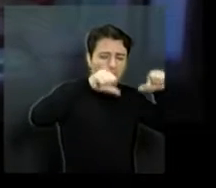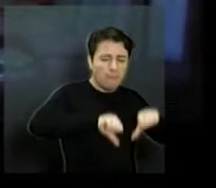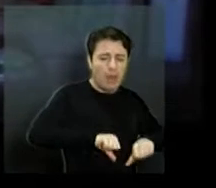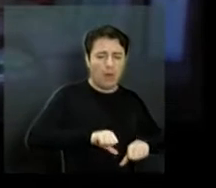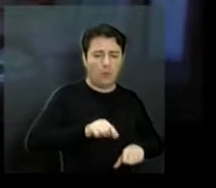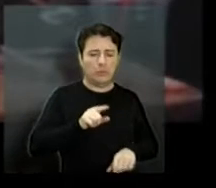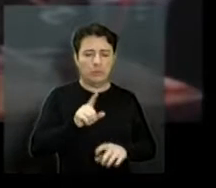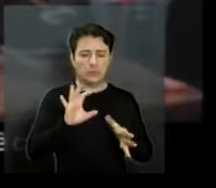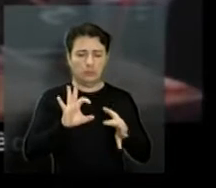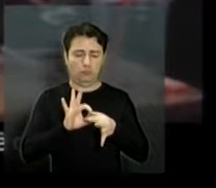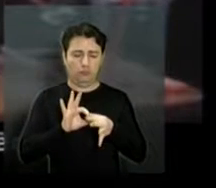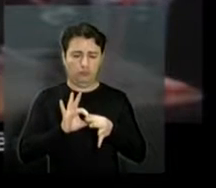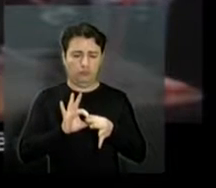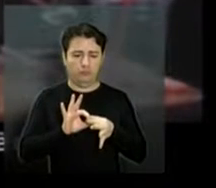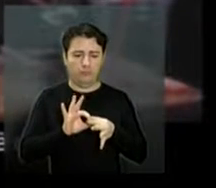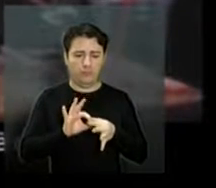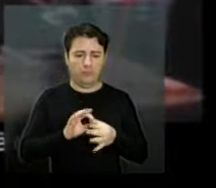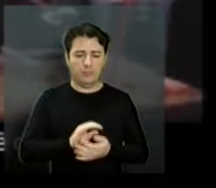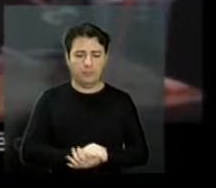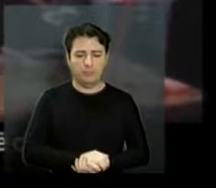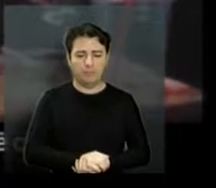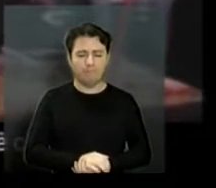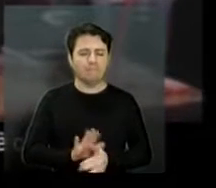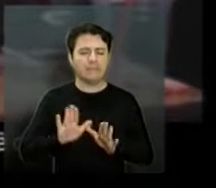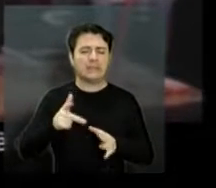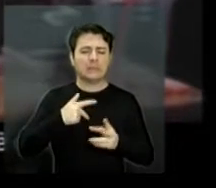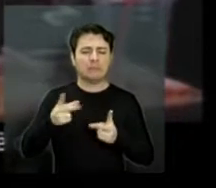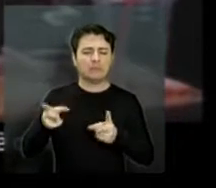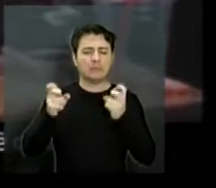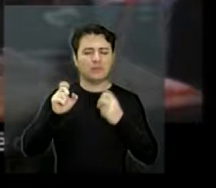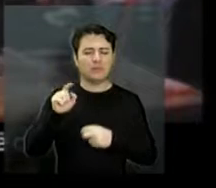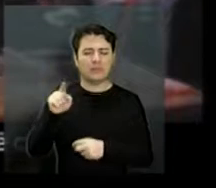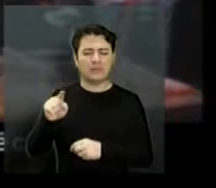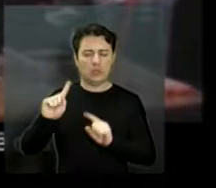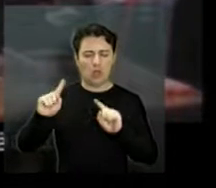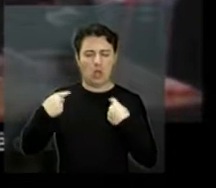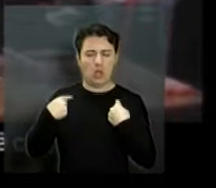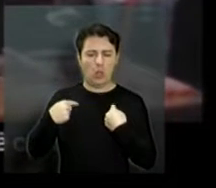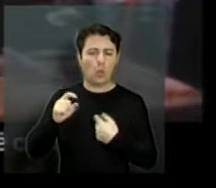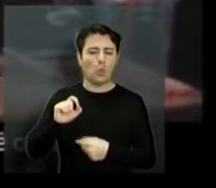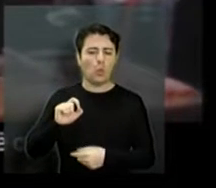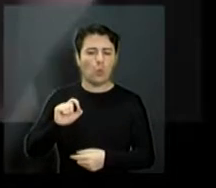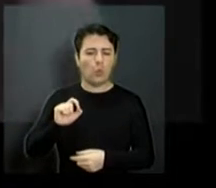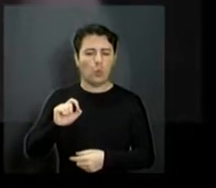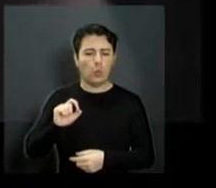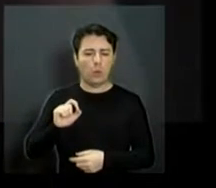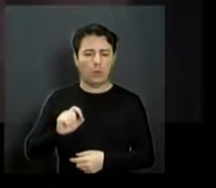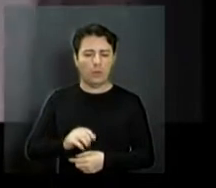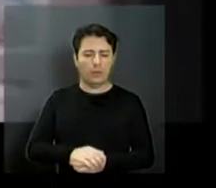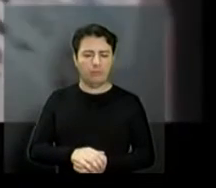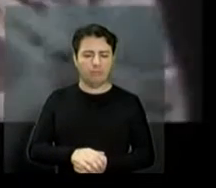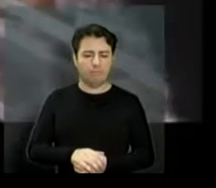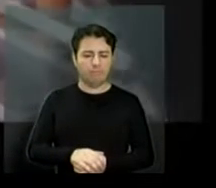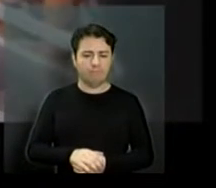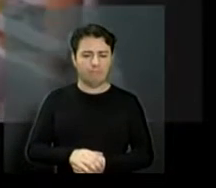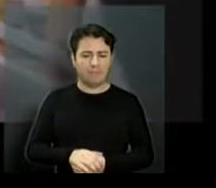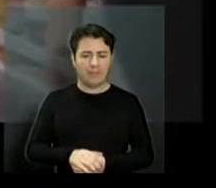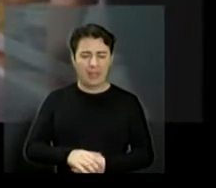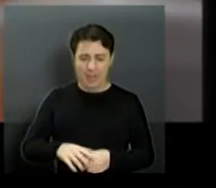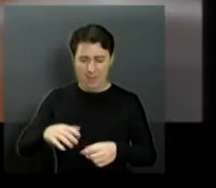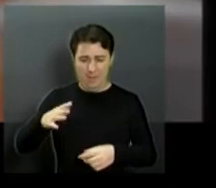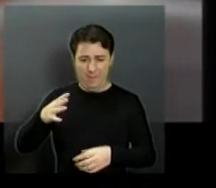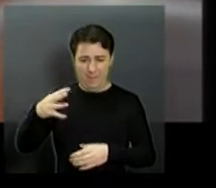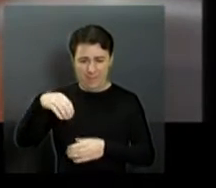worst. But I didn't realize the damage you were doing. You created a